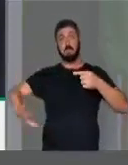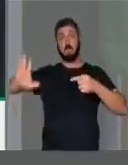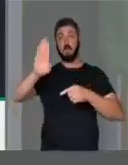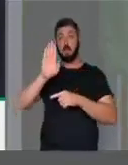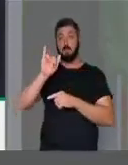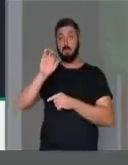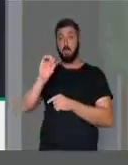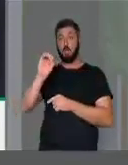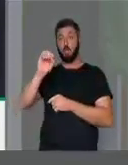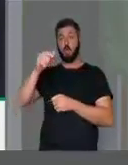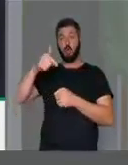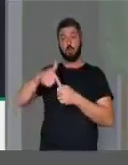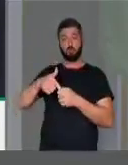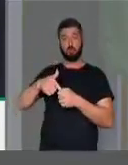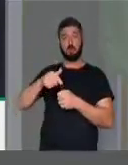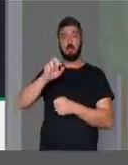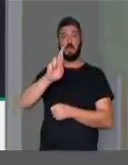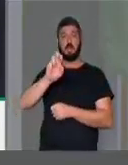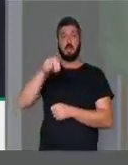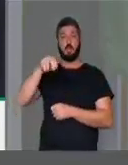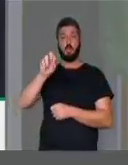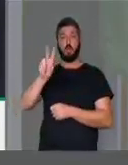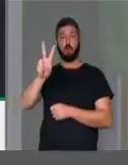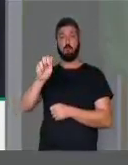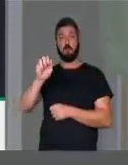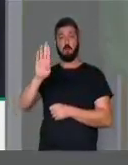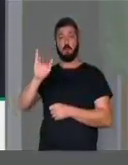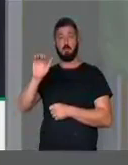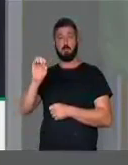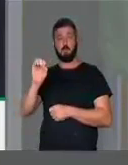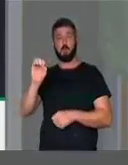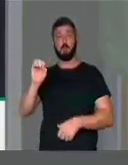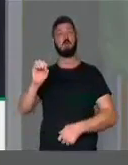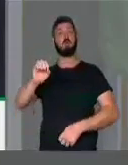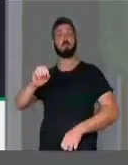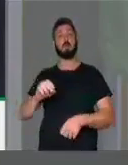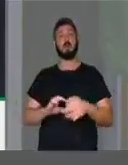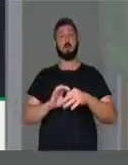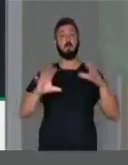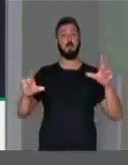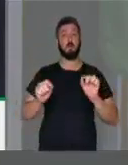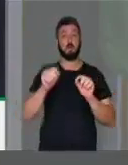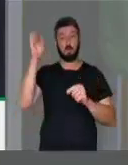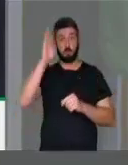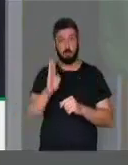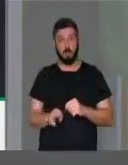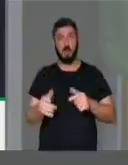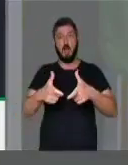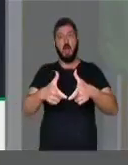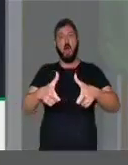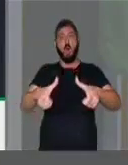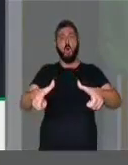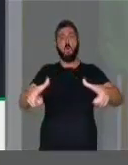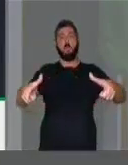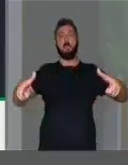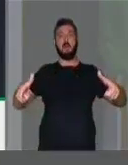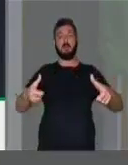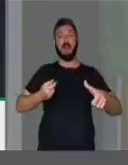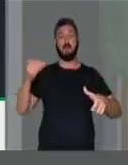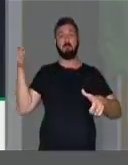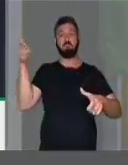de Biocombustíveis, o RenovaBio, a fim de permitir ao país a ampliação